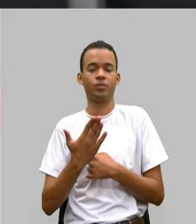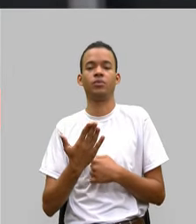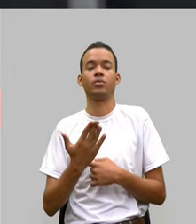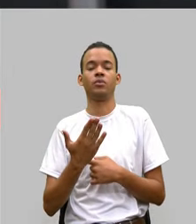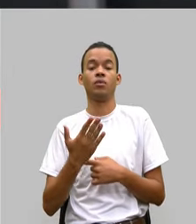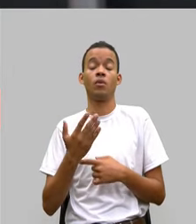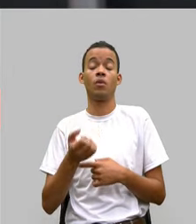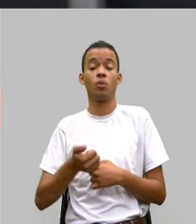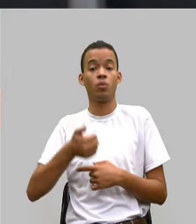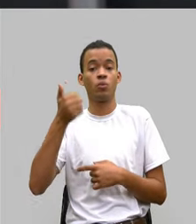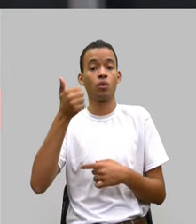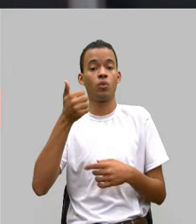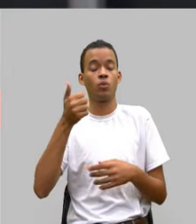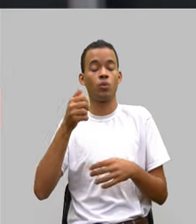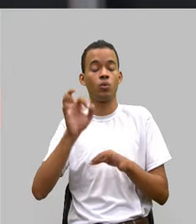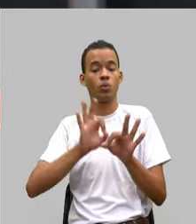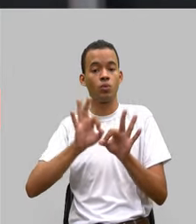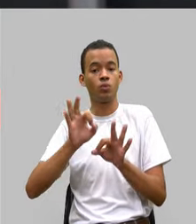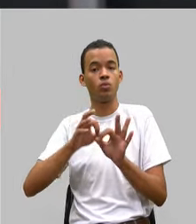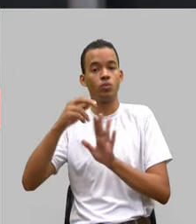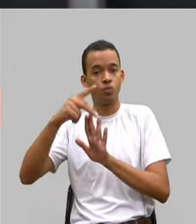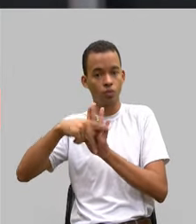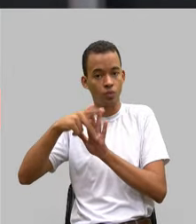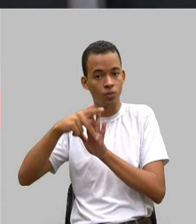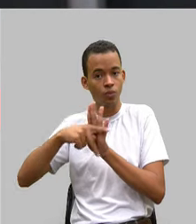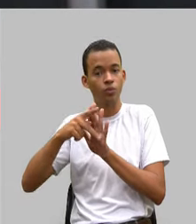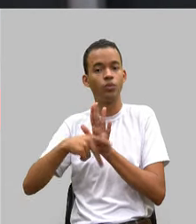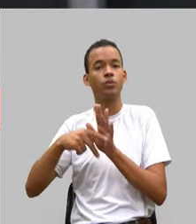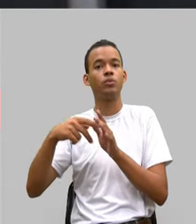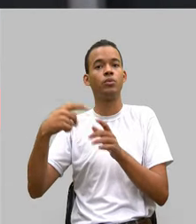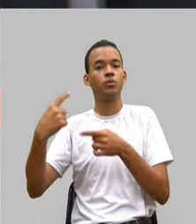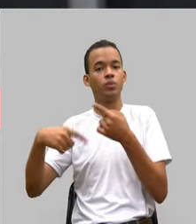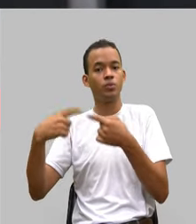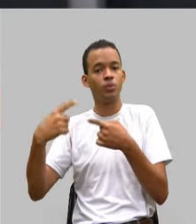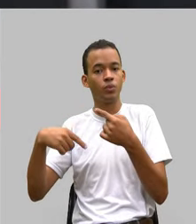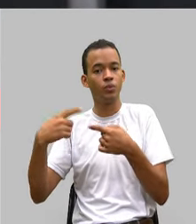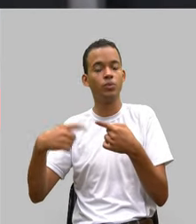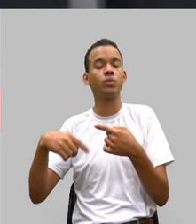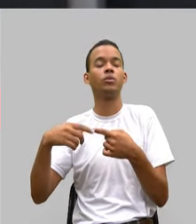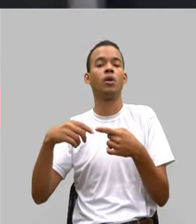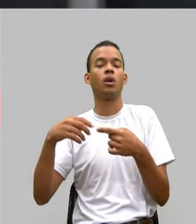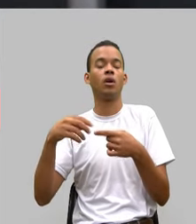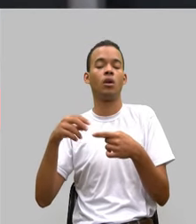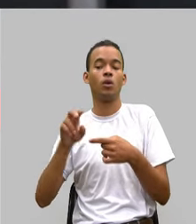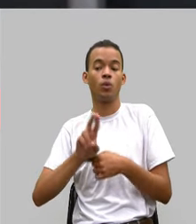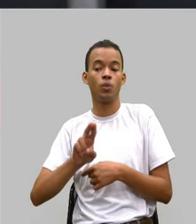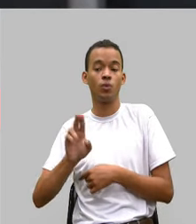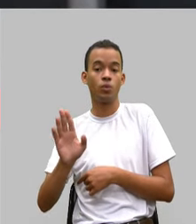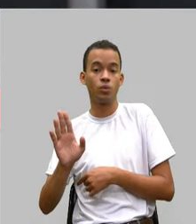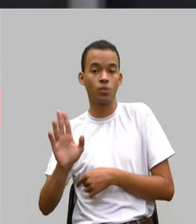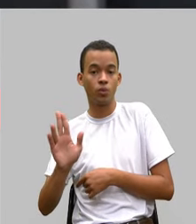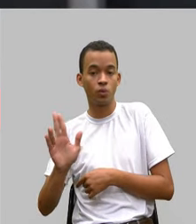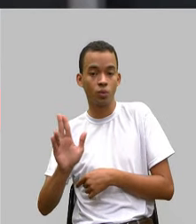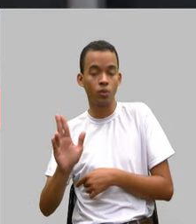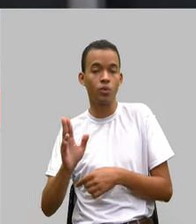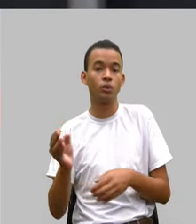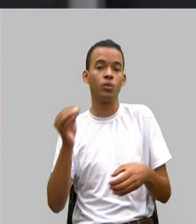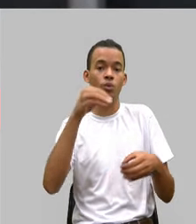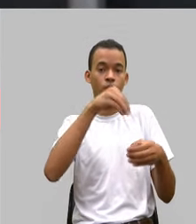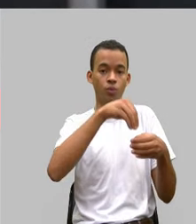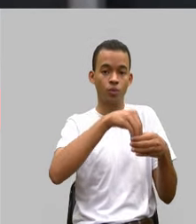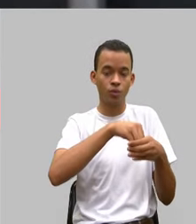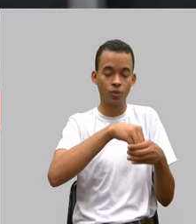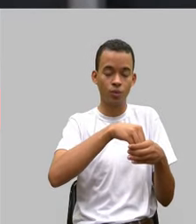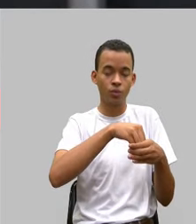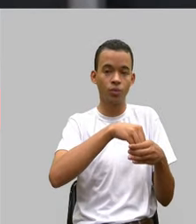SUS isso é urgente né não é para hoje é para ontem eh Minas é um dos estados que ainda não não